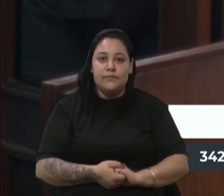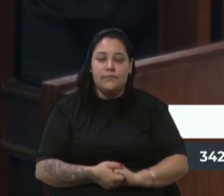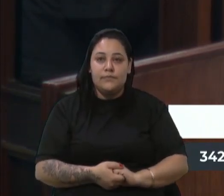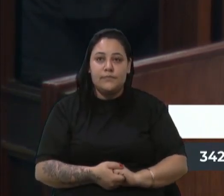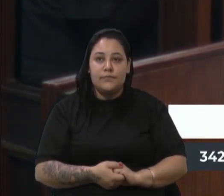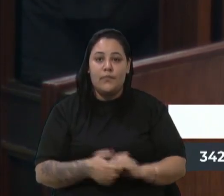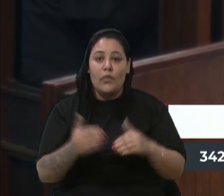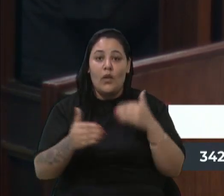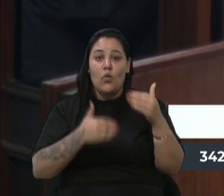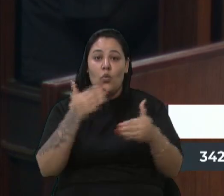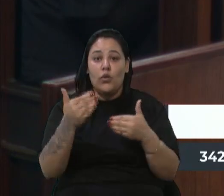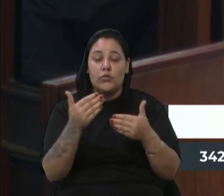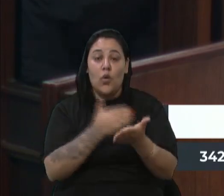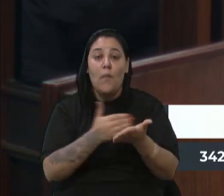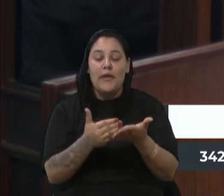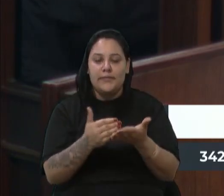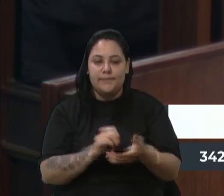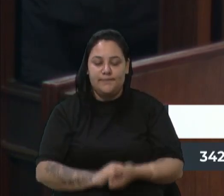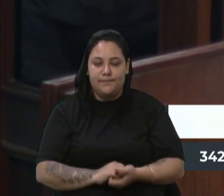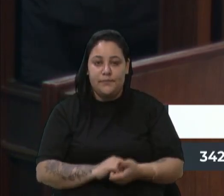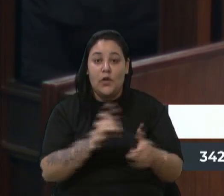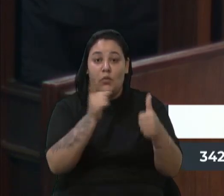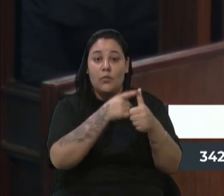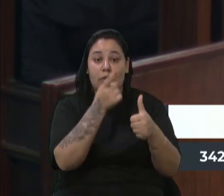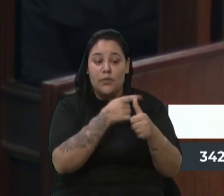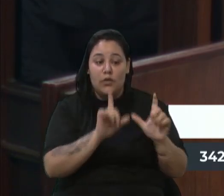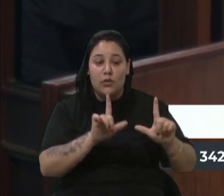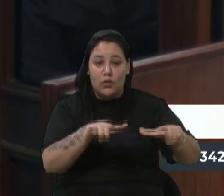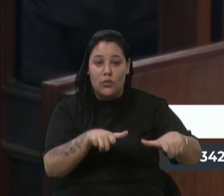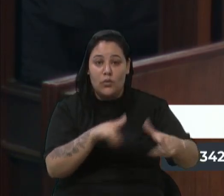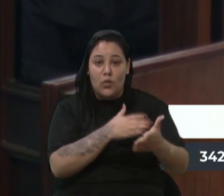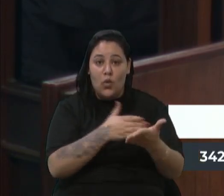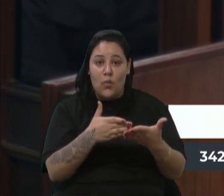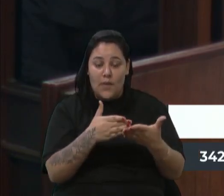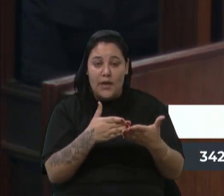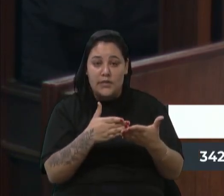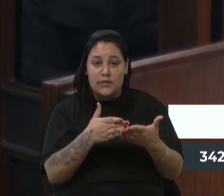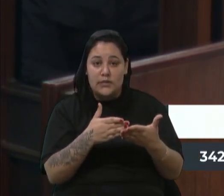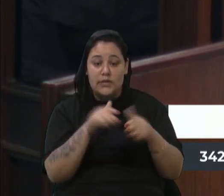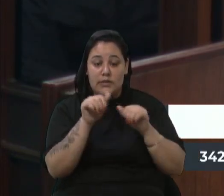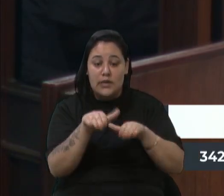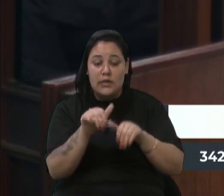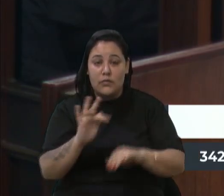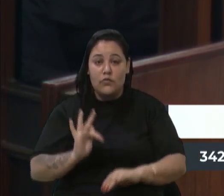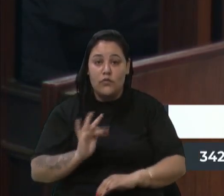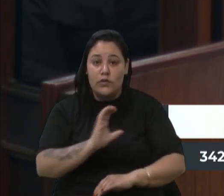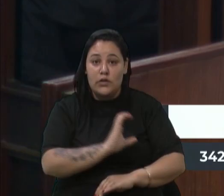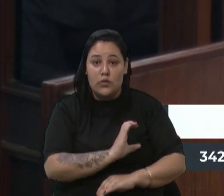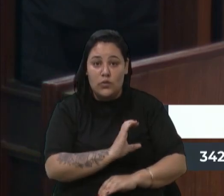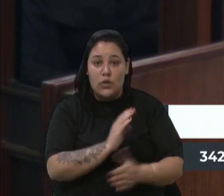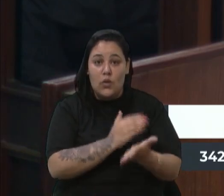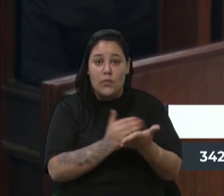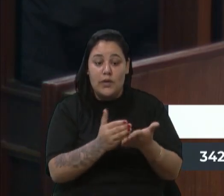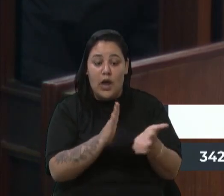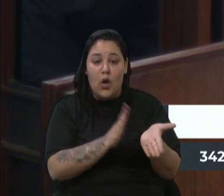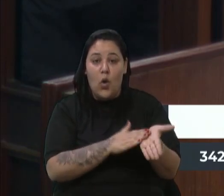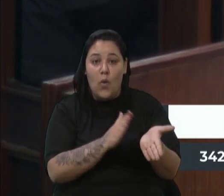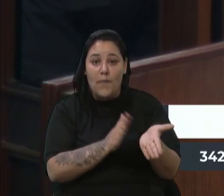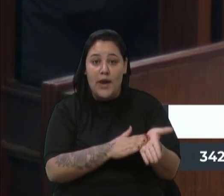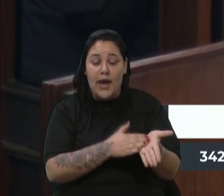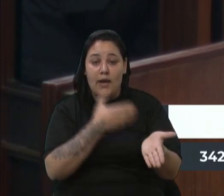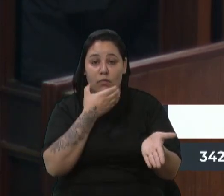Quando começa a implantação? O primeiro porte começa a ser instalado em setembro em Flores da Cunha e iniciará a cobrança em dezembro,